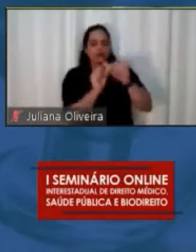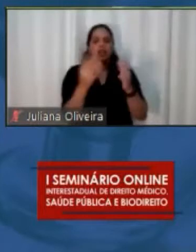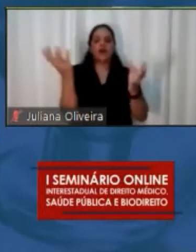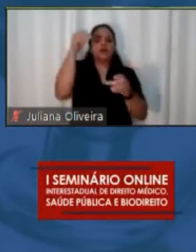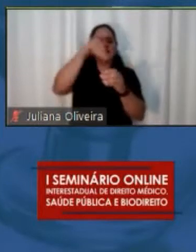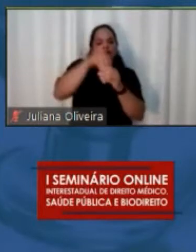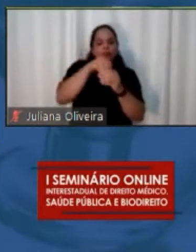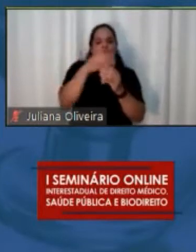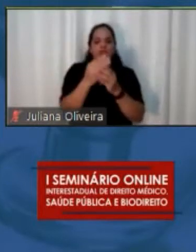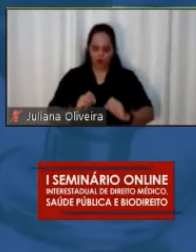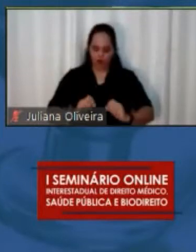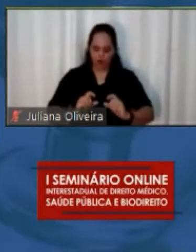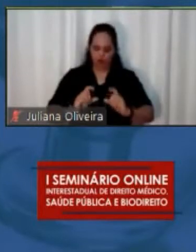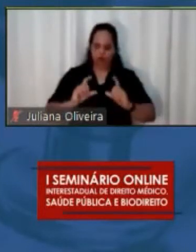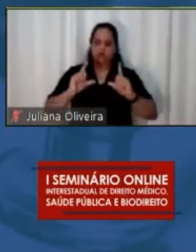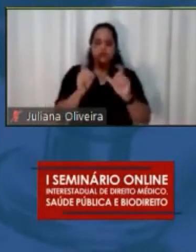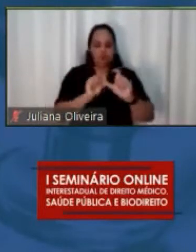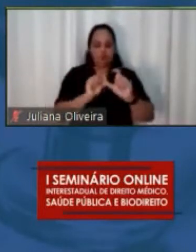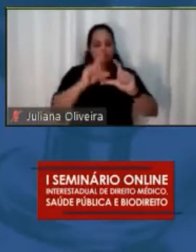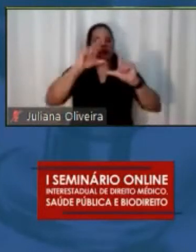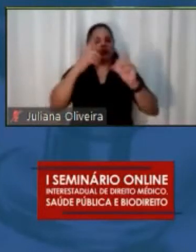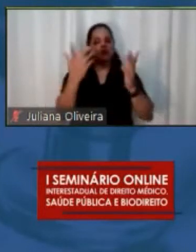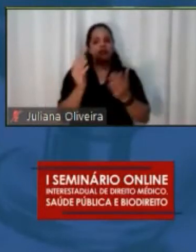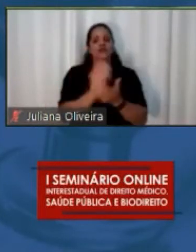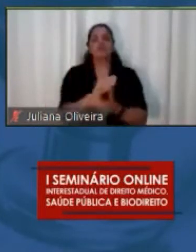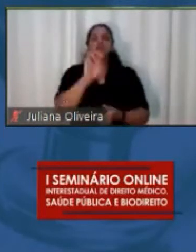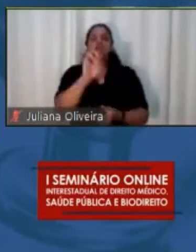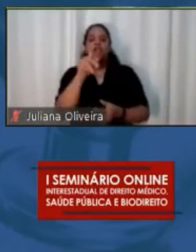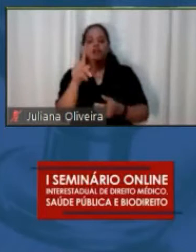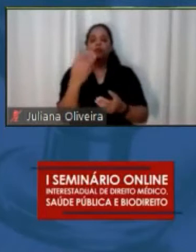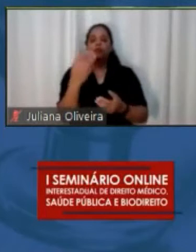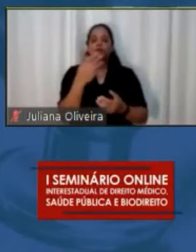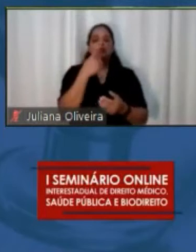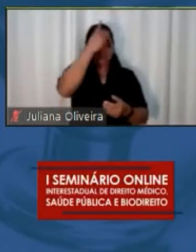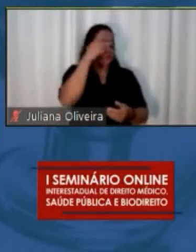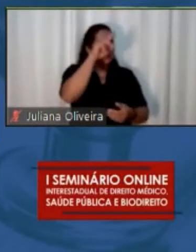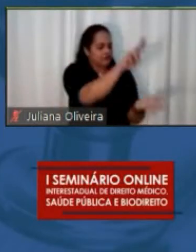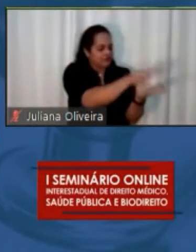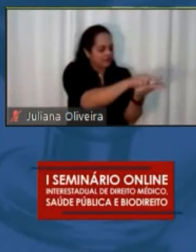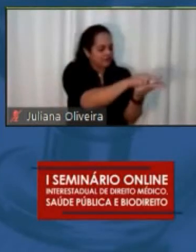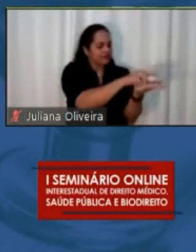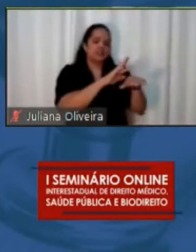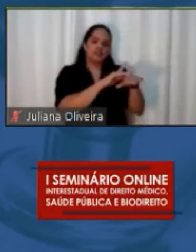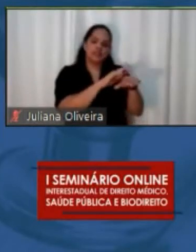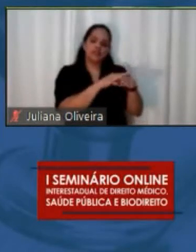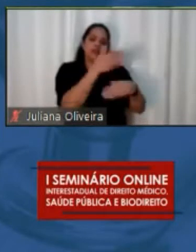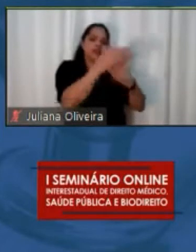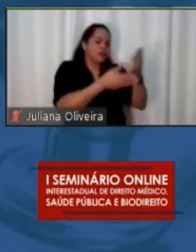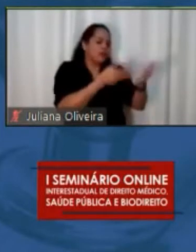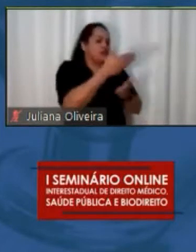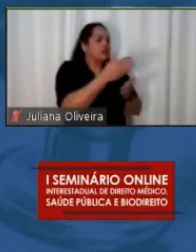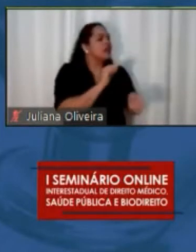dar distúrbio hidroeletrolítico nos pacientes, mas tratar aquilo que está faltando, melhorar os resultados,